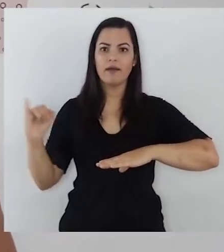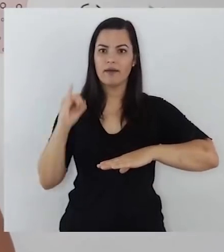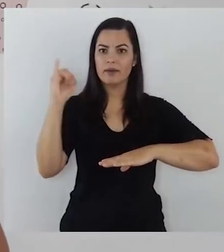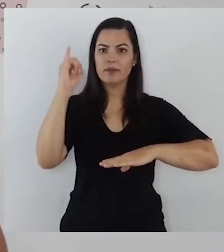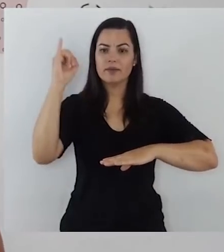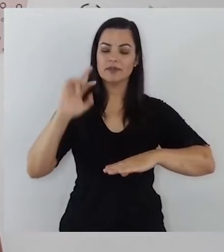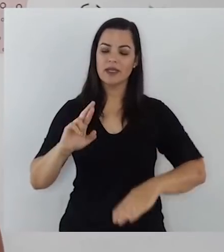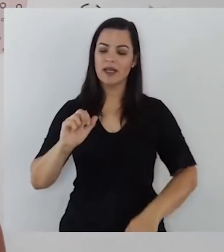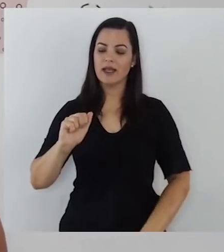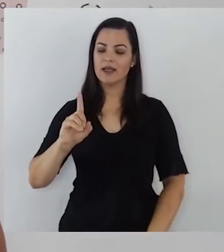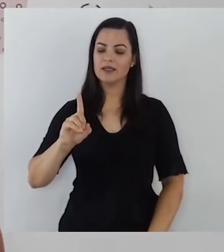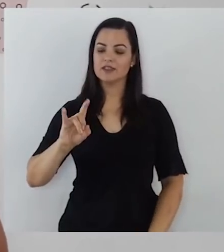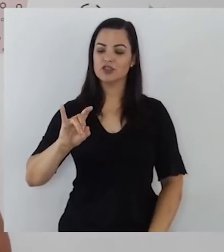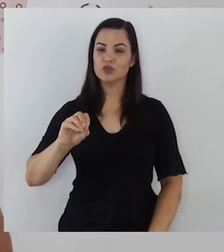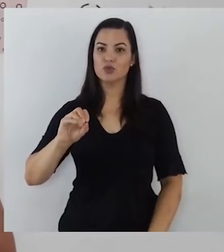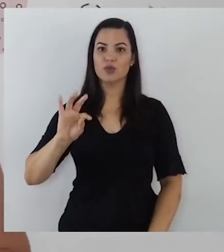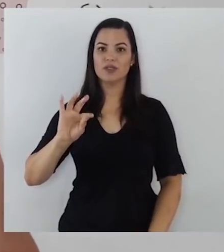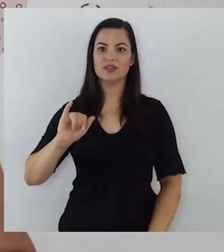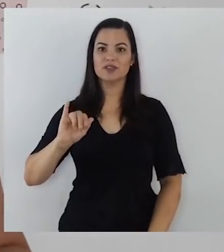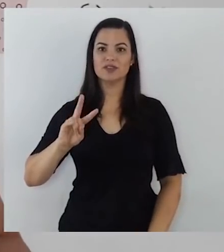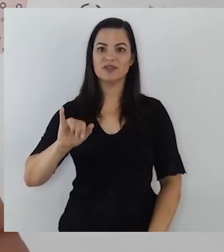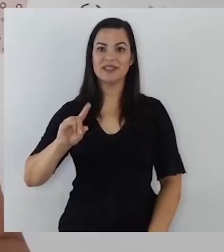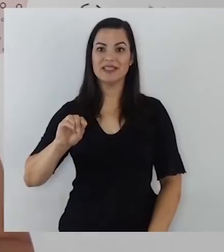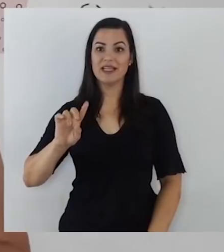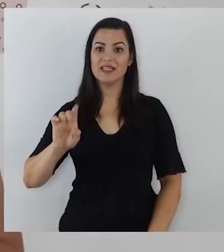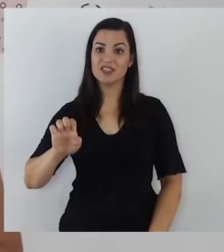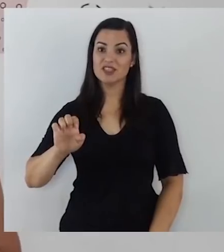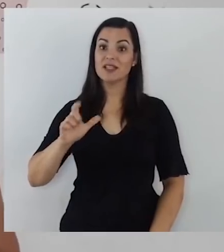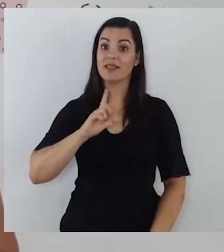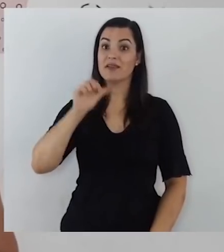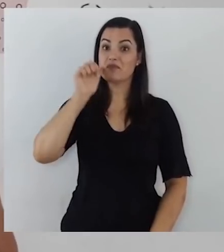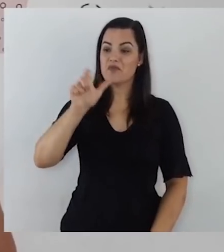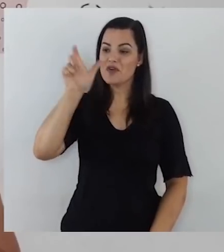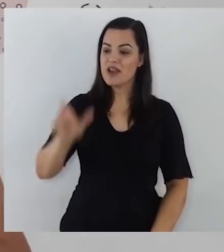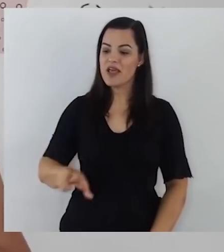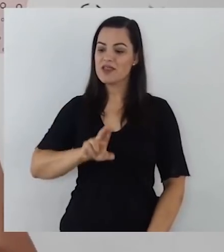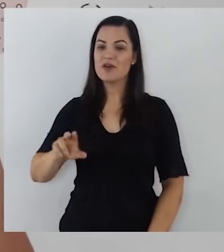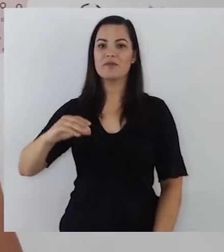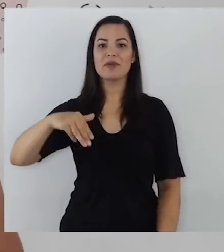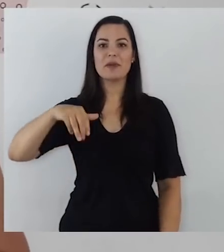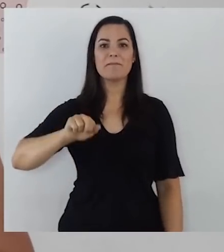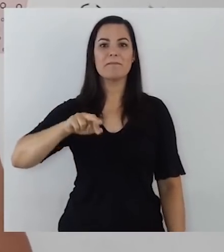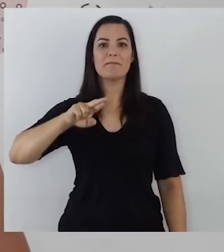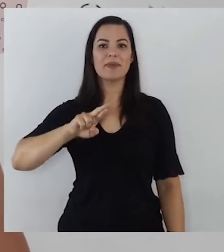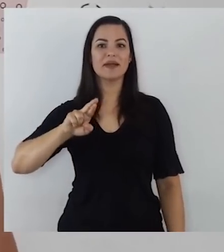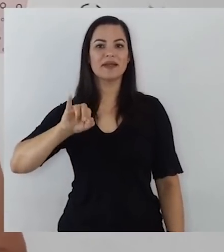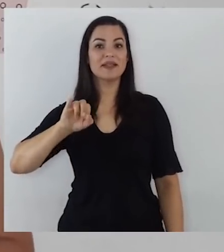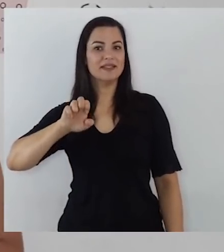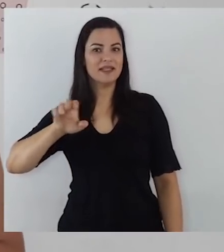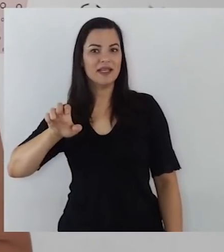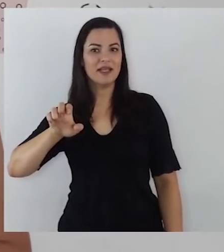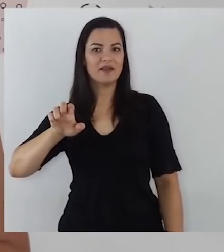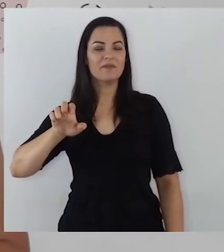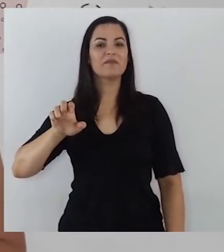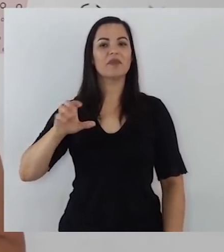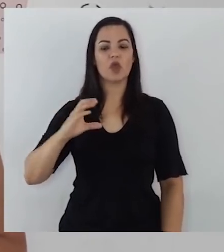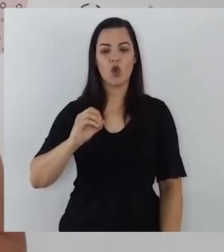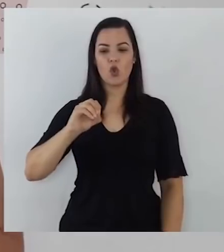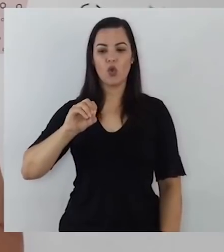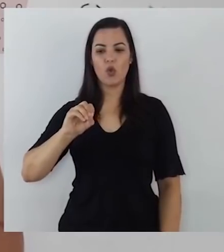a história de Marie Curie, que faz parte de todas essas descobertas. Então, olha só o que eu vou te contar.